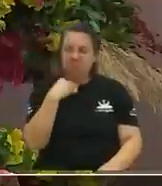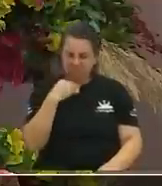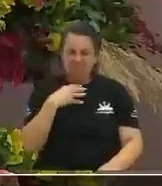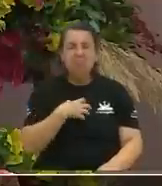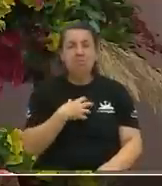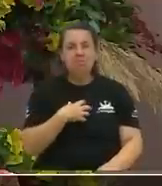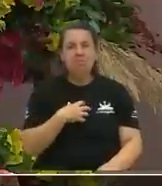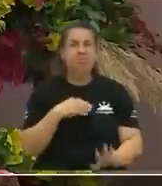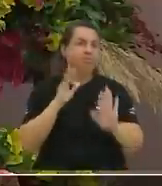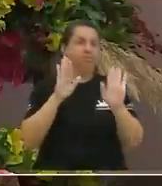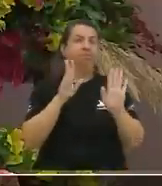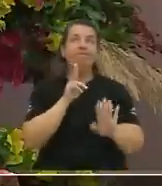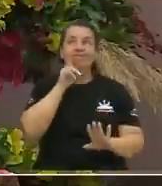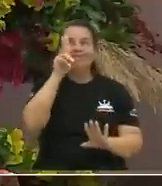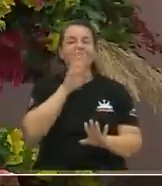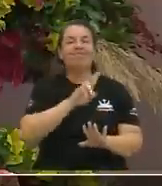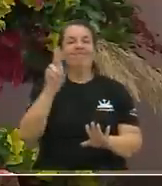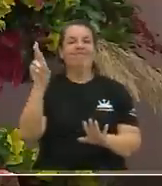Fortaleça-me, Senhor,